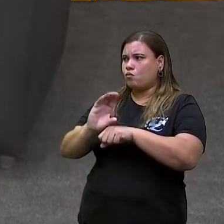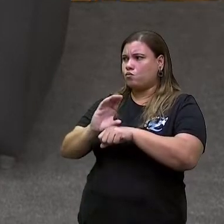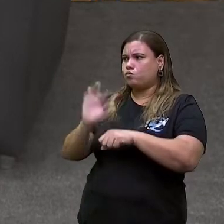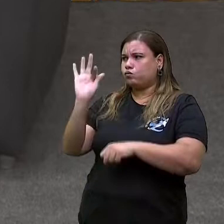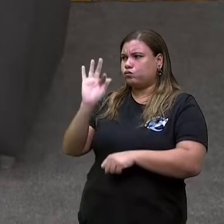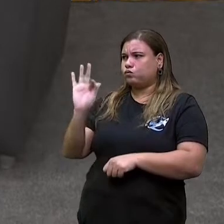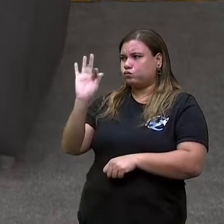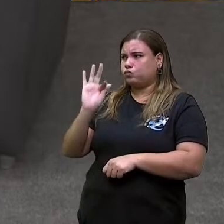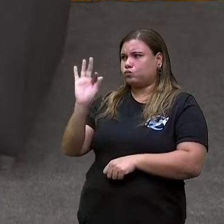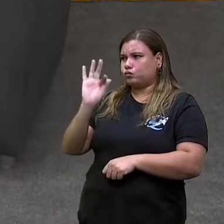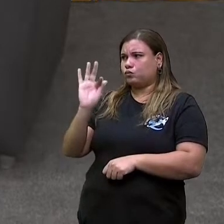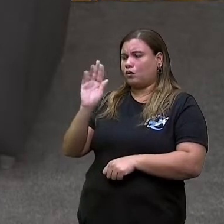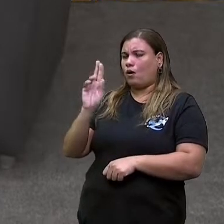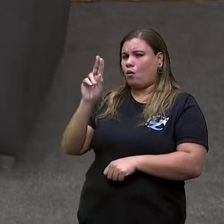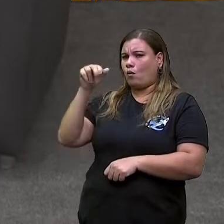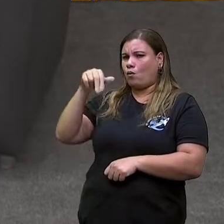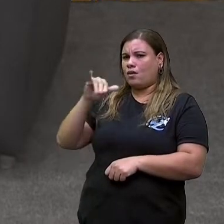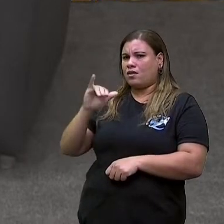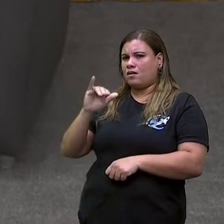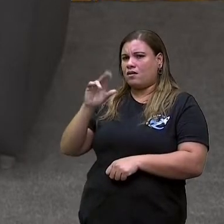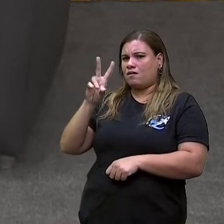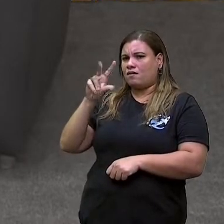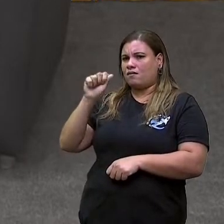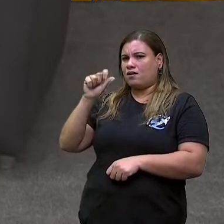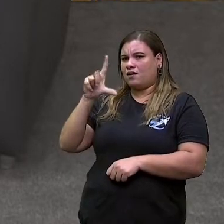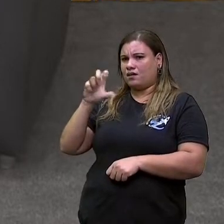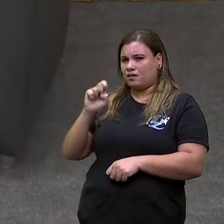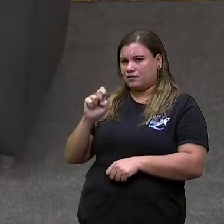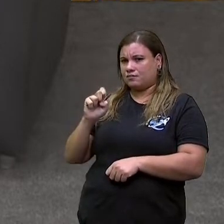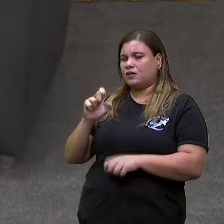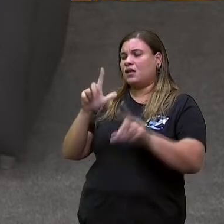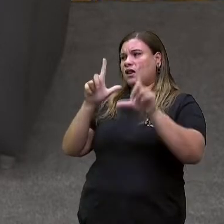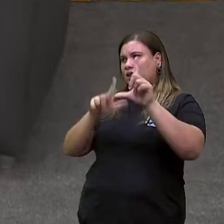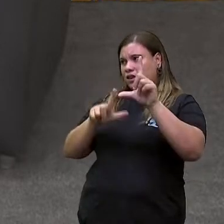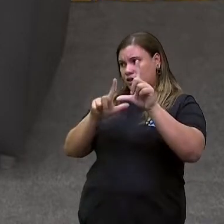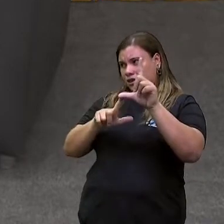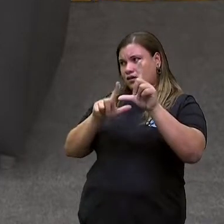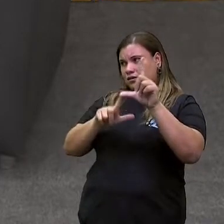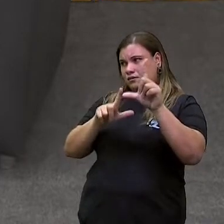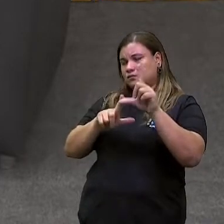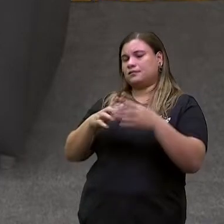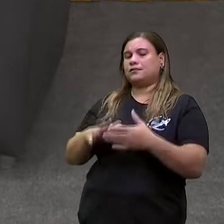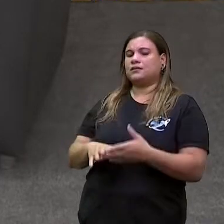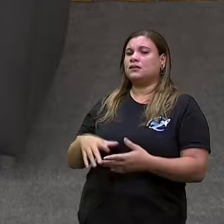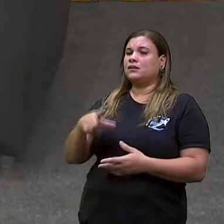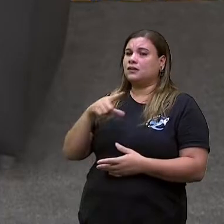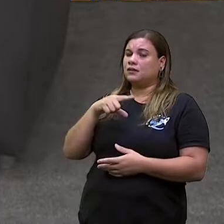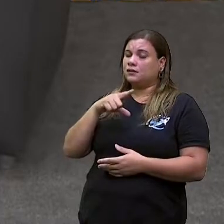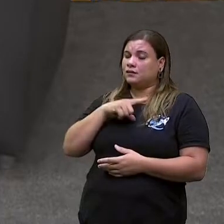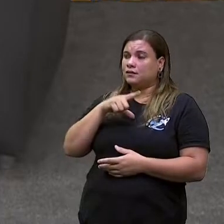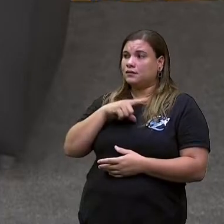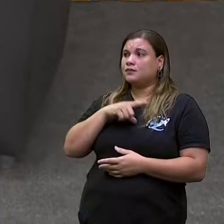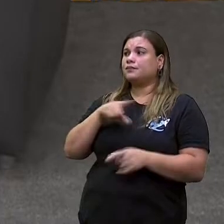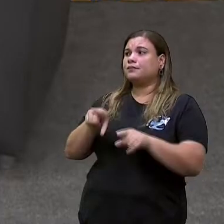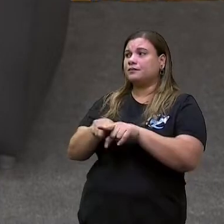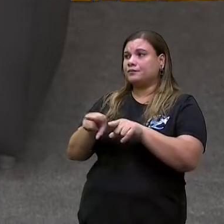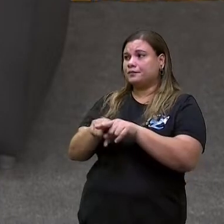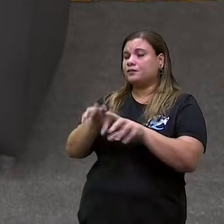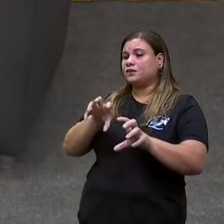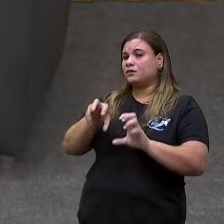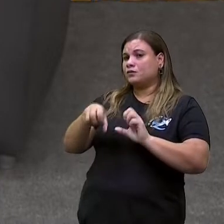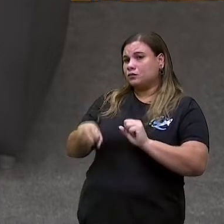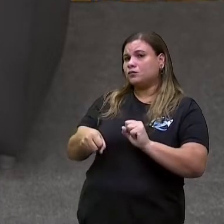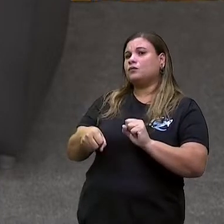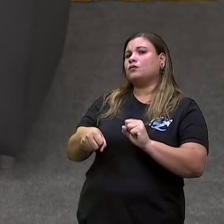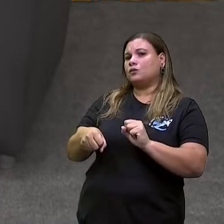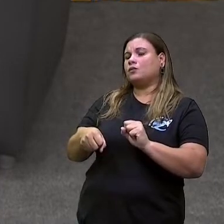estudado na Univale, uma grande universidade, onde eu aprendi muita coisa e me deu aquele gosto, aquele prazer e aquela descoberta de que eu estava no caminho